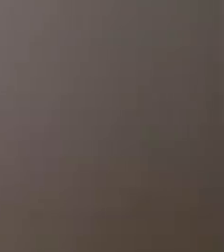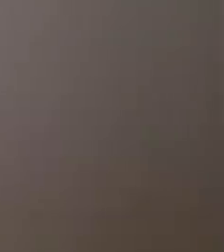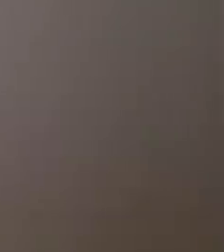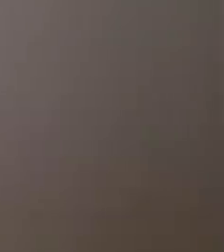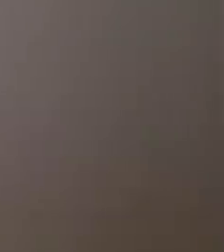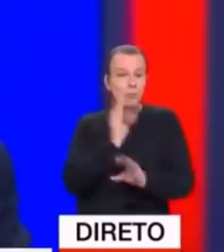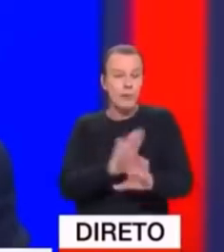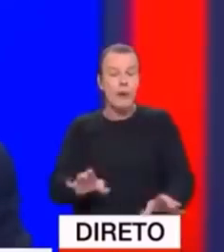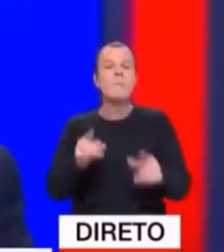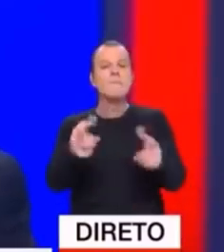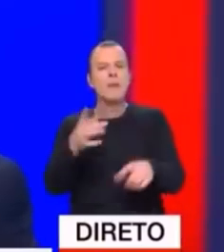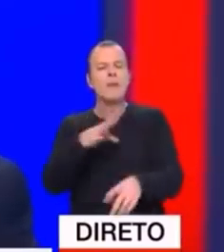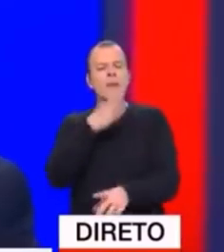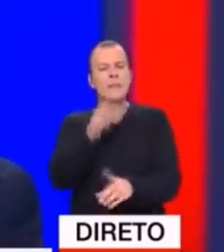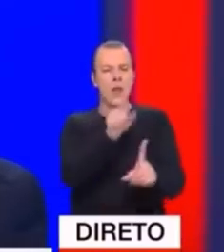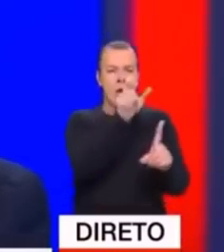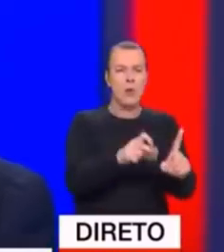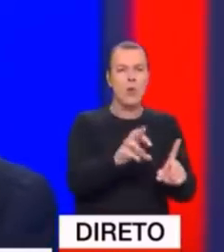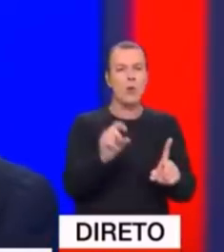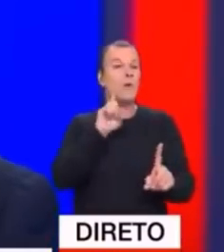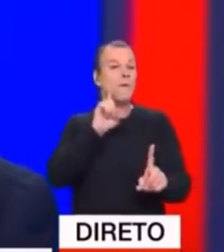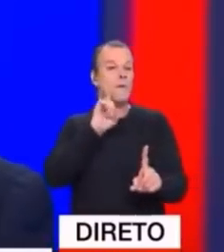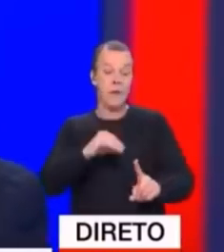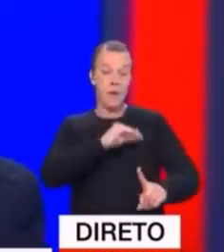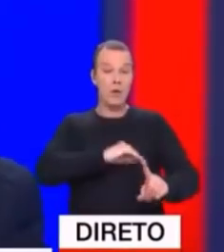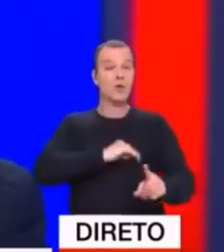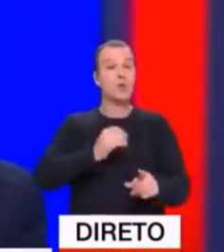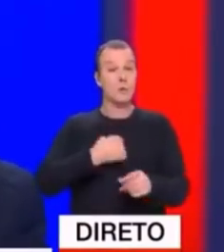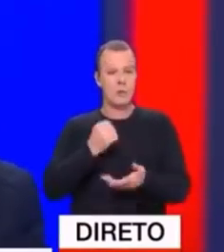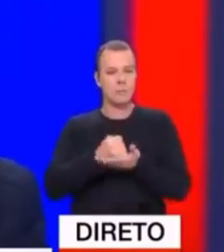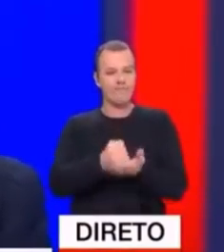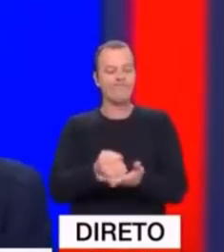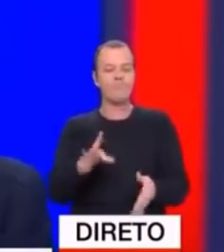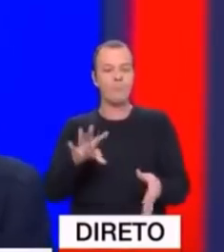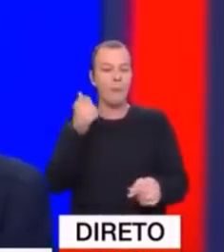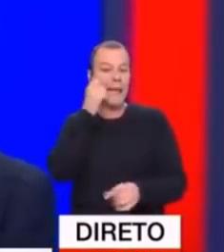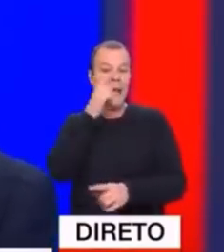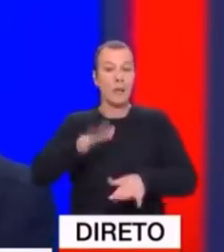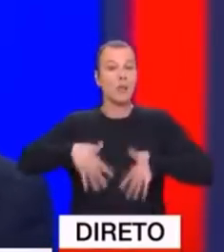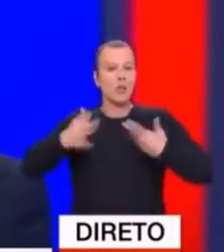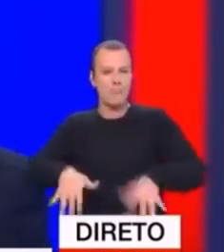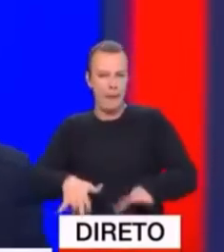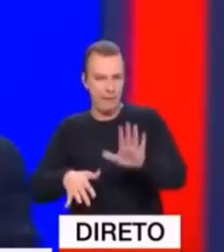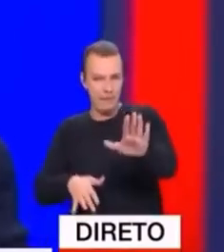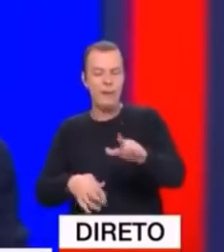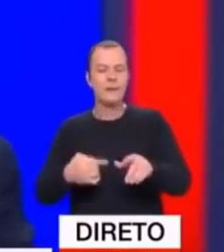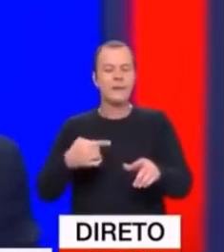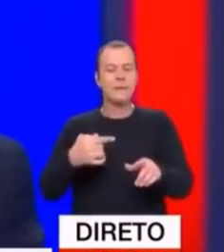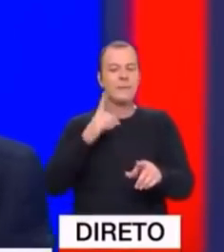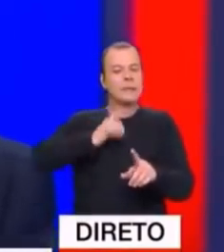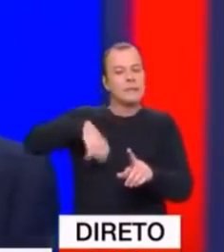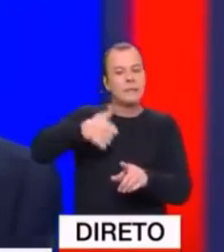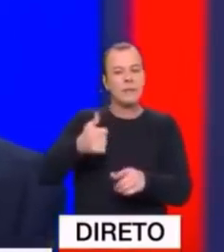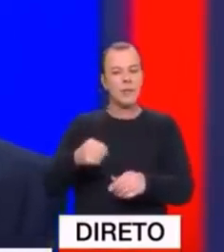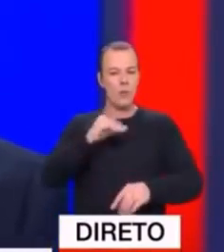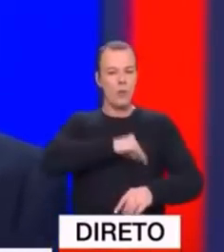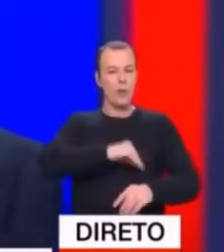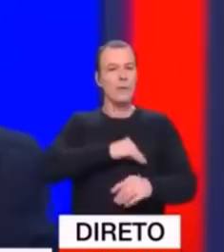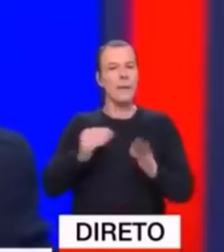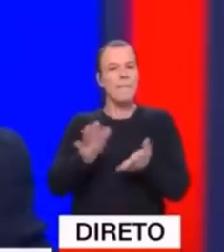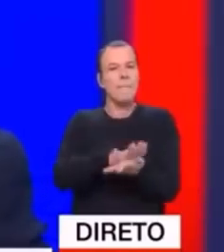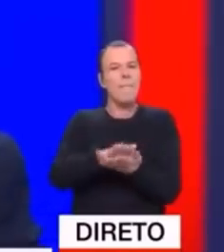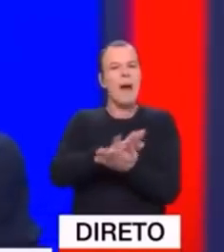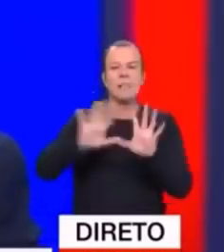disse isto o que estava em defender sobre o desemprego para quem se despede é importante que todos que me estejam a ver saibam isso defendendo o rendimento básico Universal